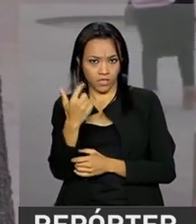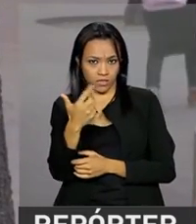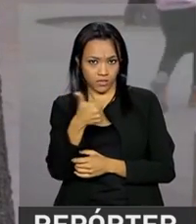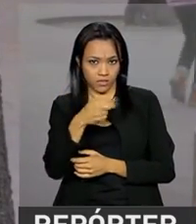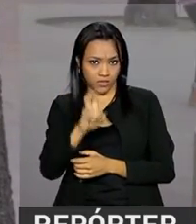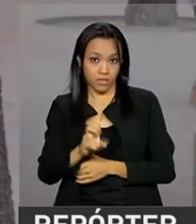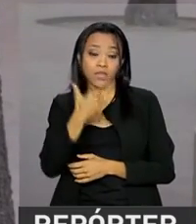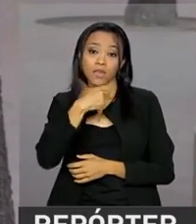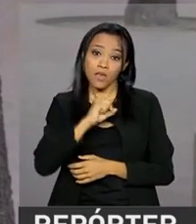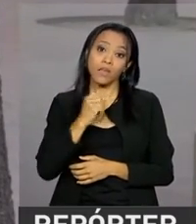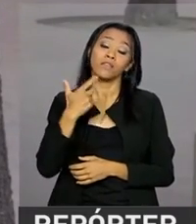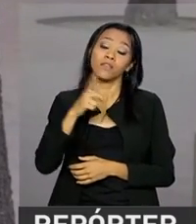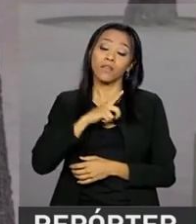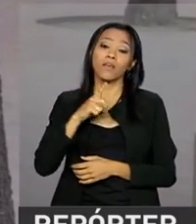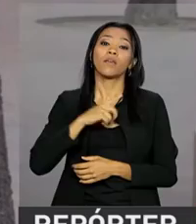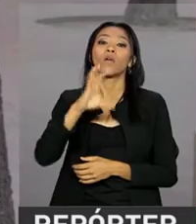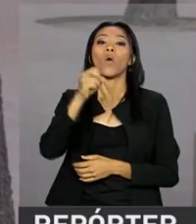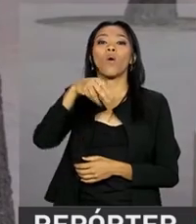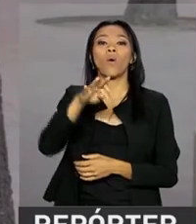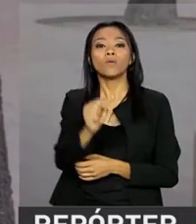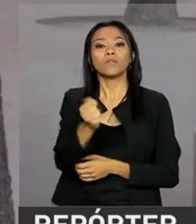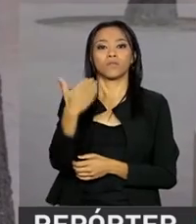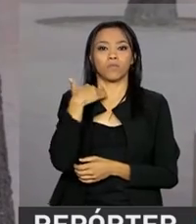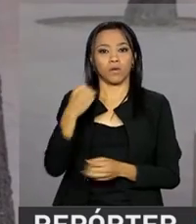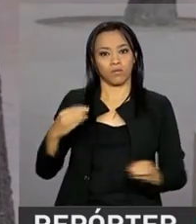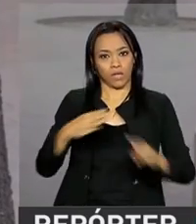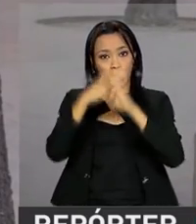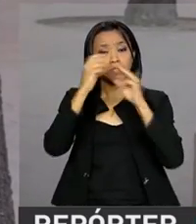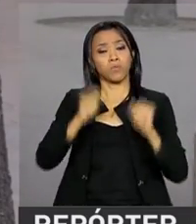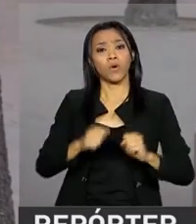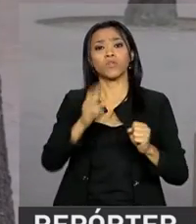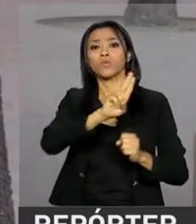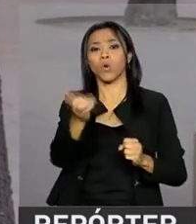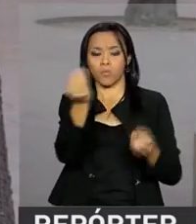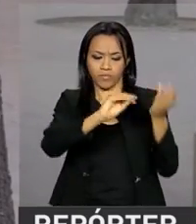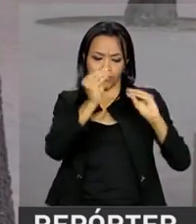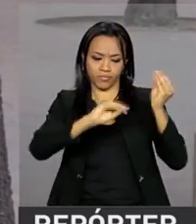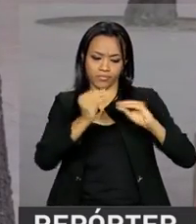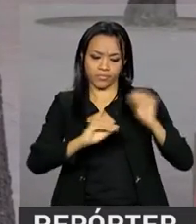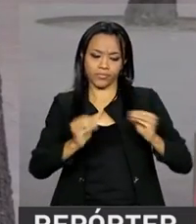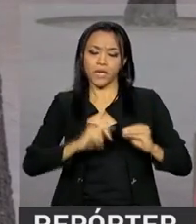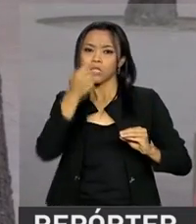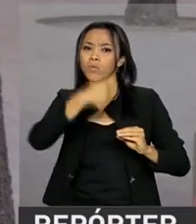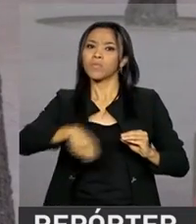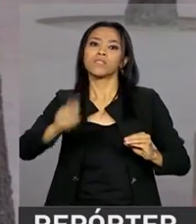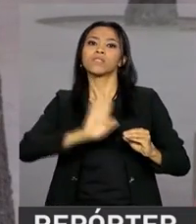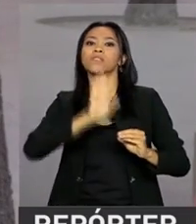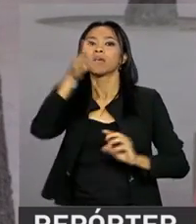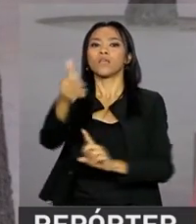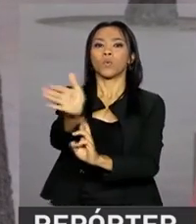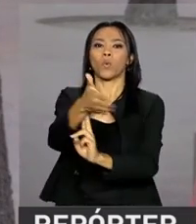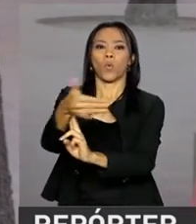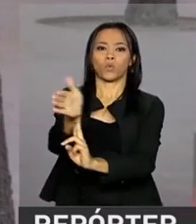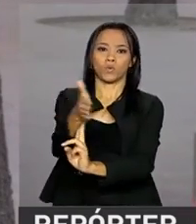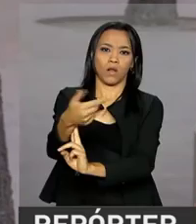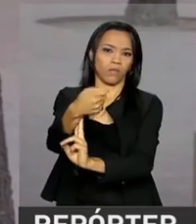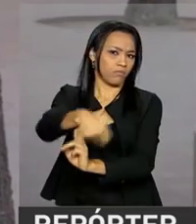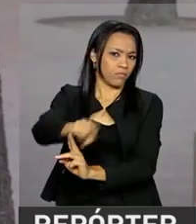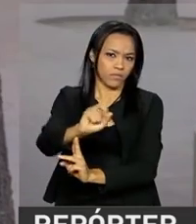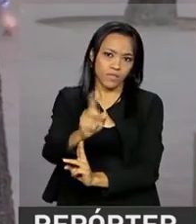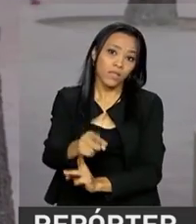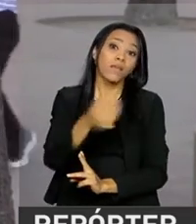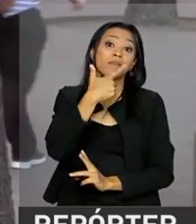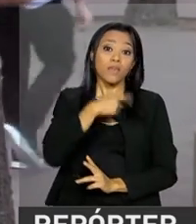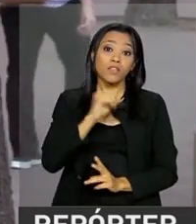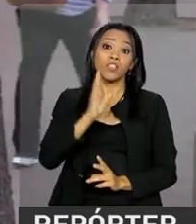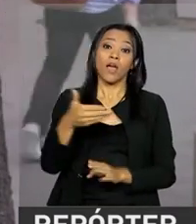quem é cliente da caixa econômica federal pode fazer o cadastro no site sem precisar ir ao consulado quem não é cliente pode conhecer